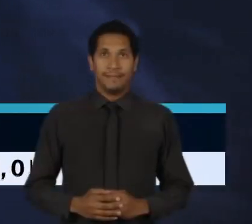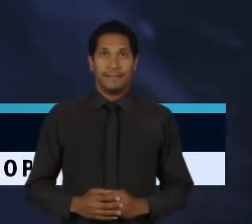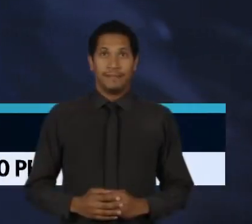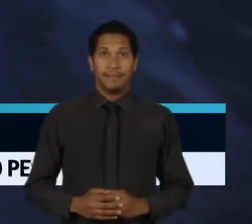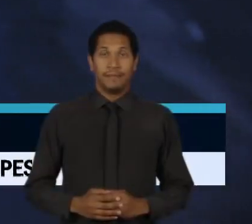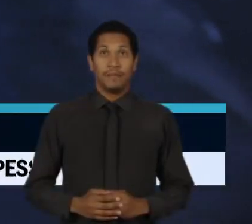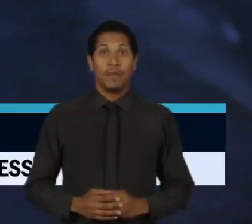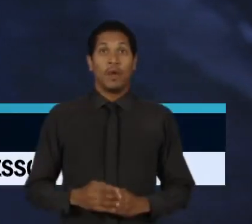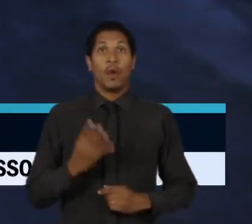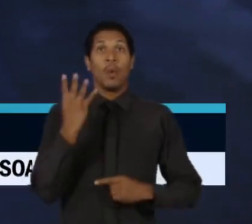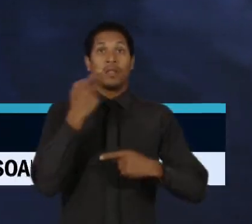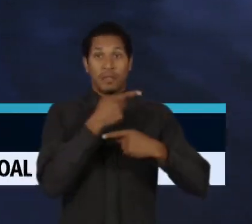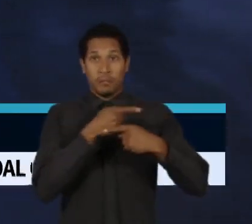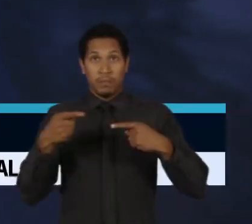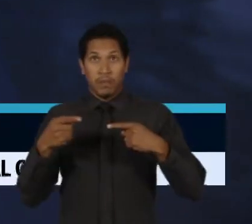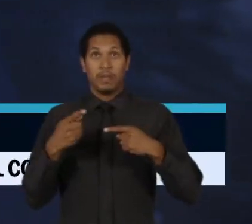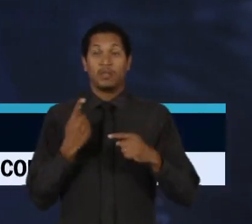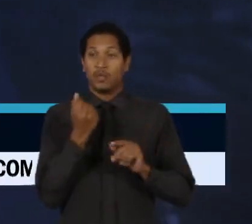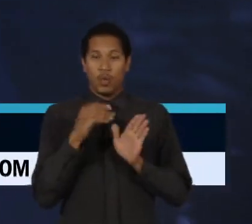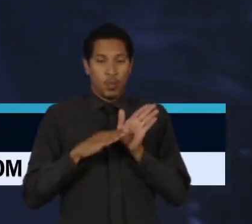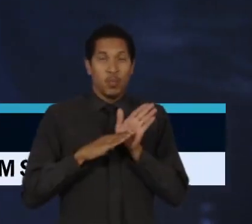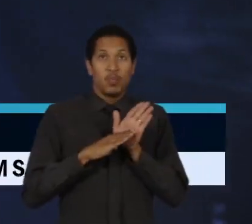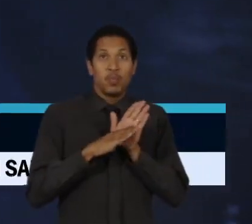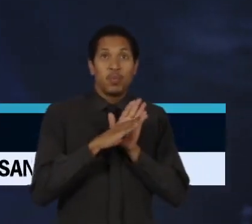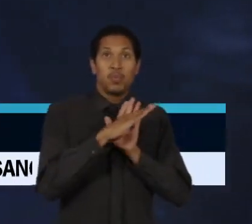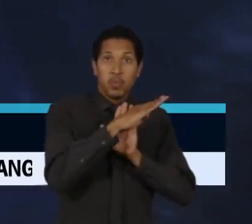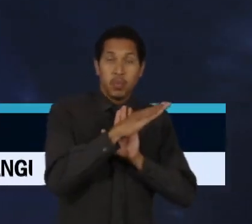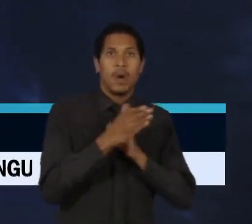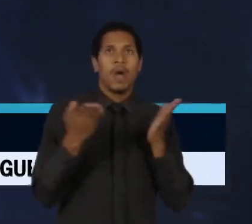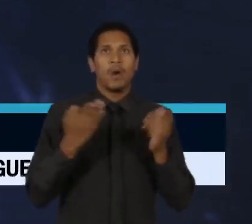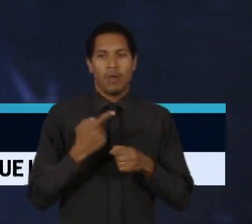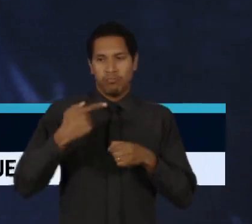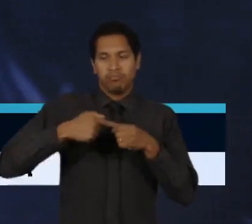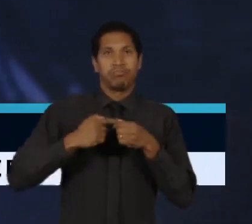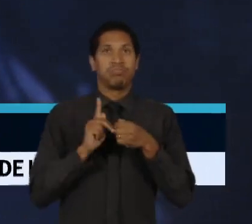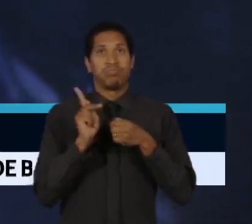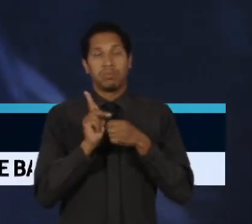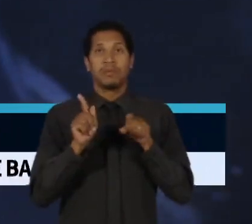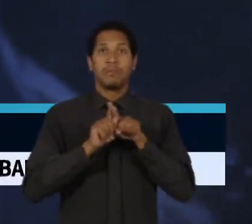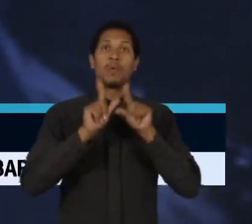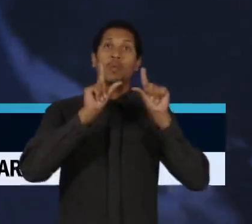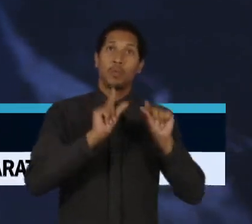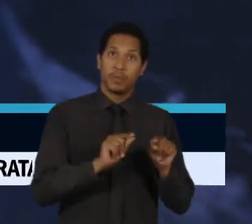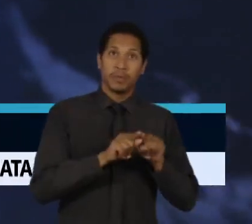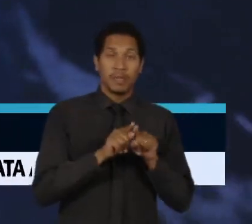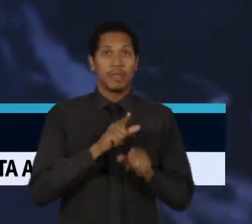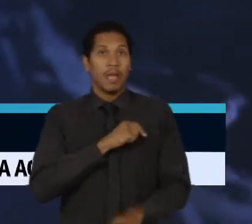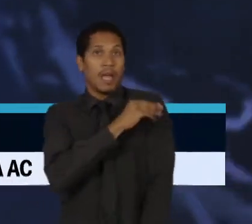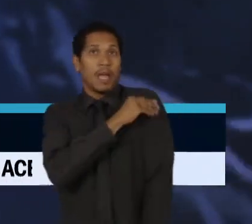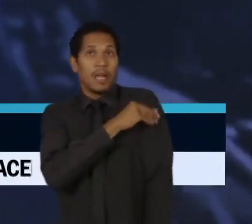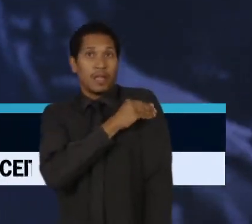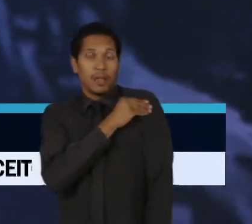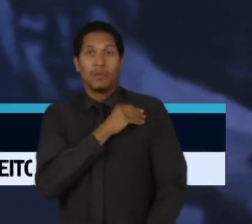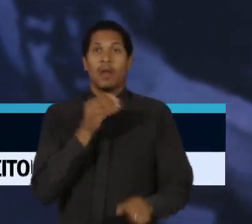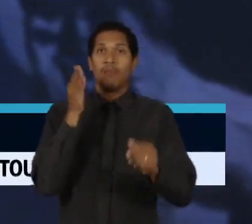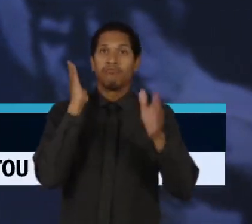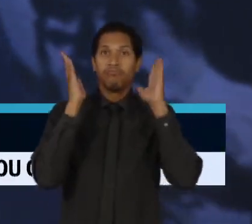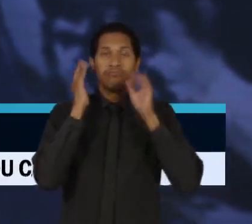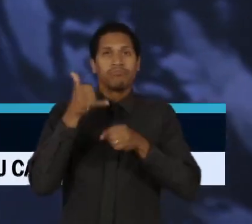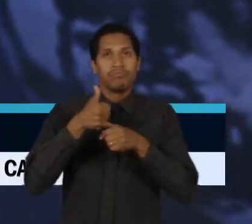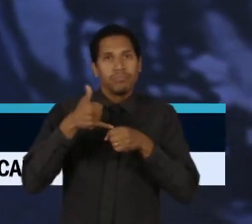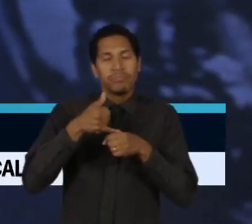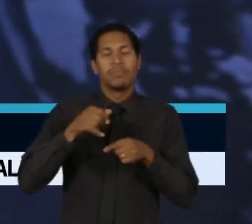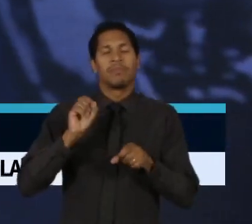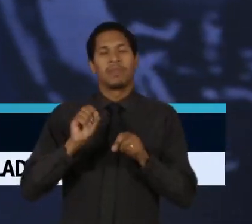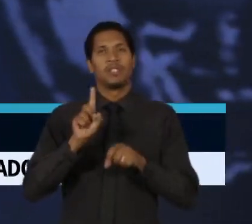Após 4 semanas seguidas de alta, o preço da gasolina caiu nas bombas. Etanol e diesel também baixaram de preço, de acordo com o levantamento da